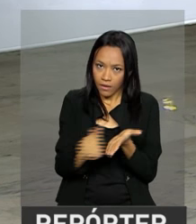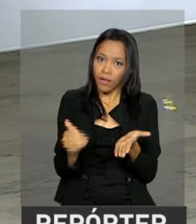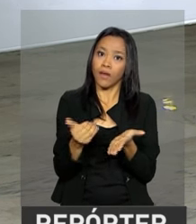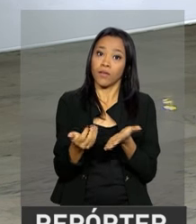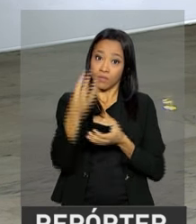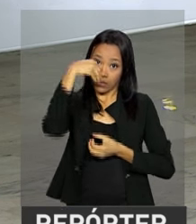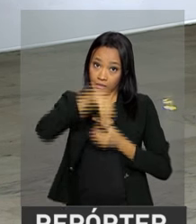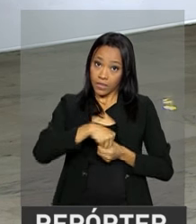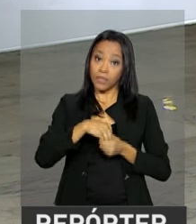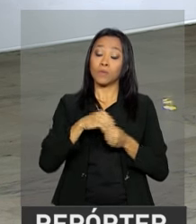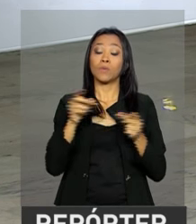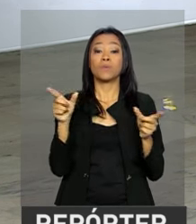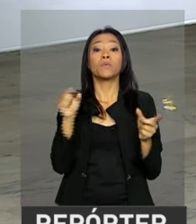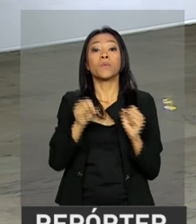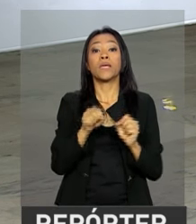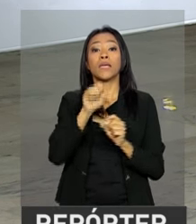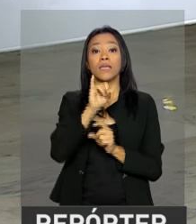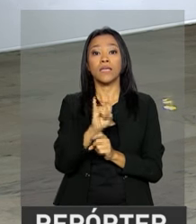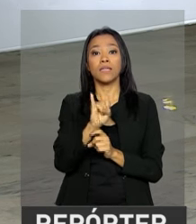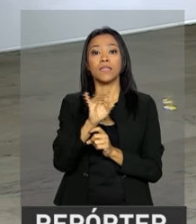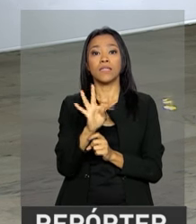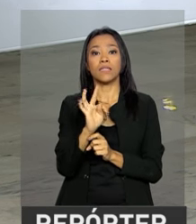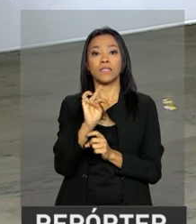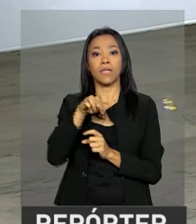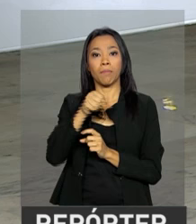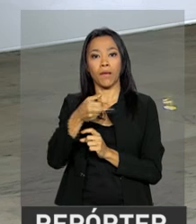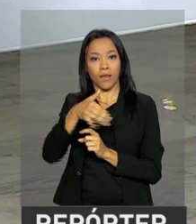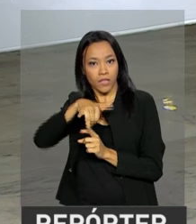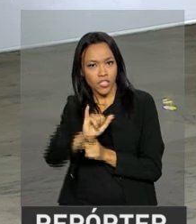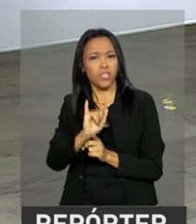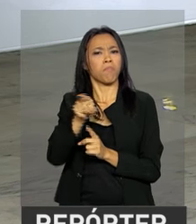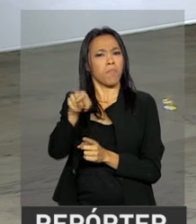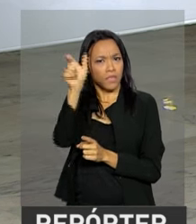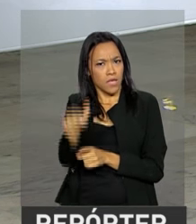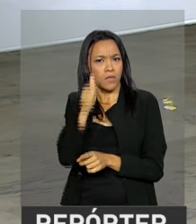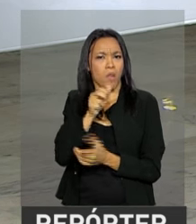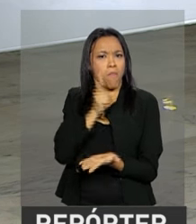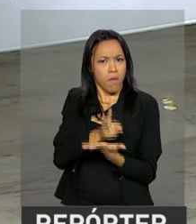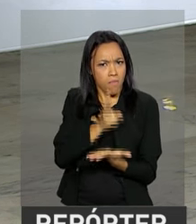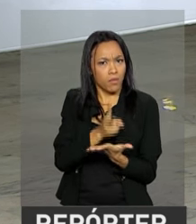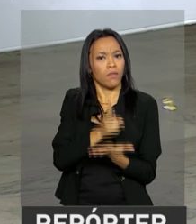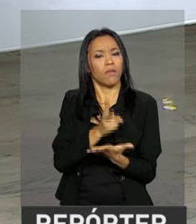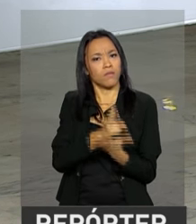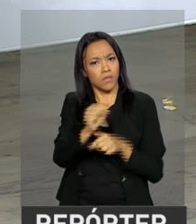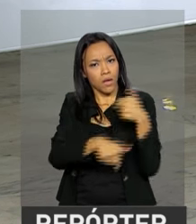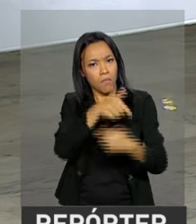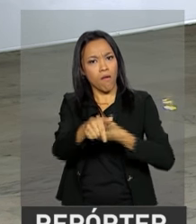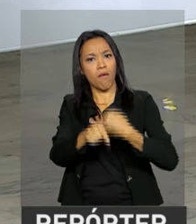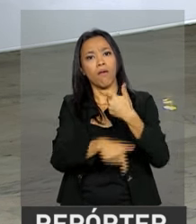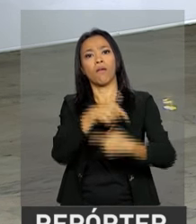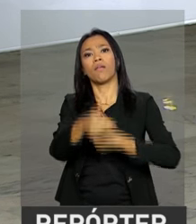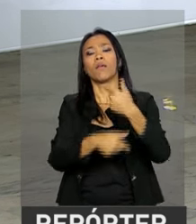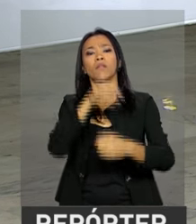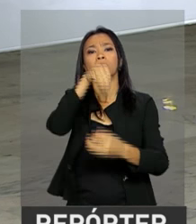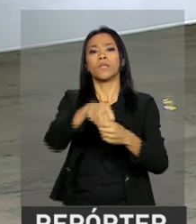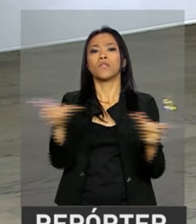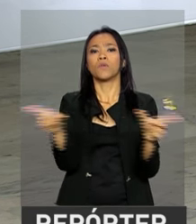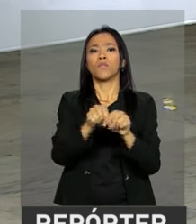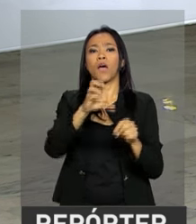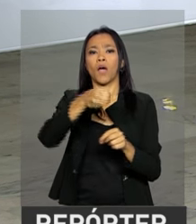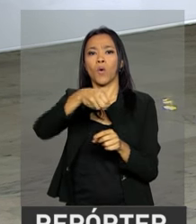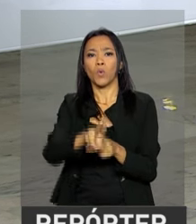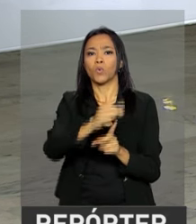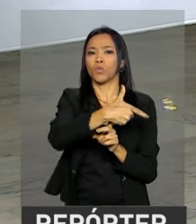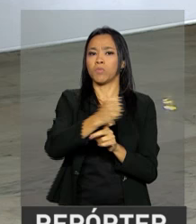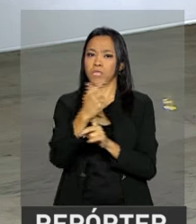Itamarati mas ela também já foi a representante permanente do Brasil junto à Organização das Nações Unidas entre 2007 e